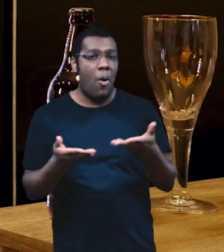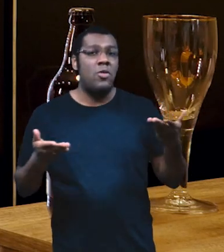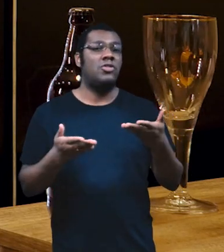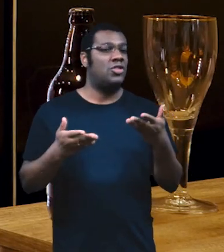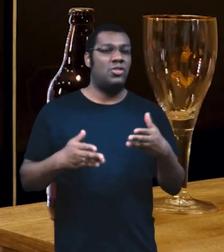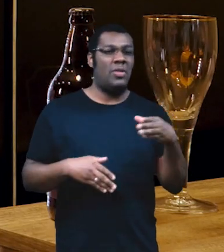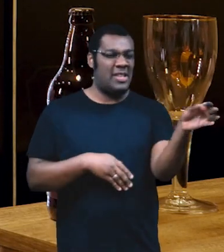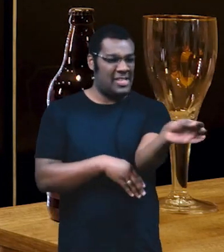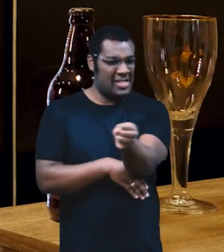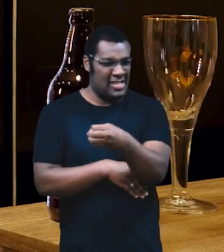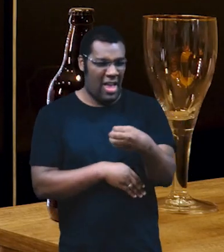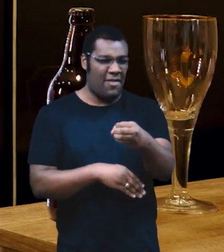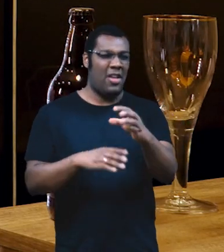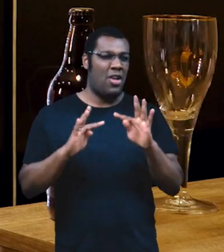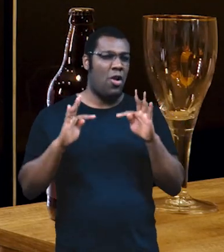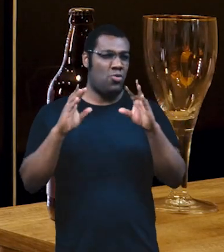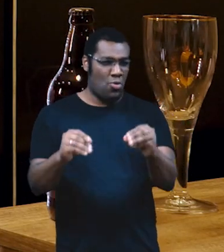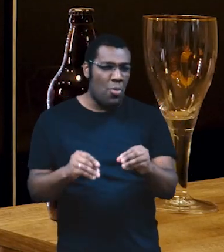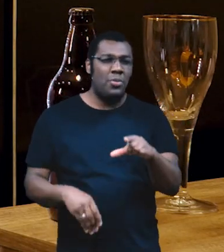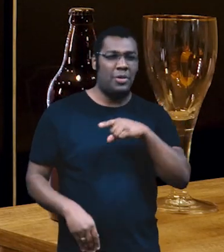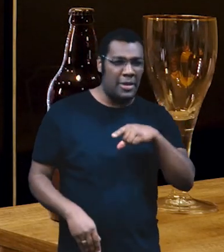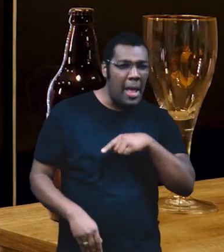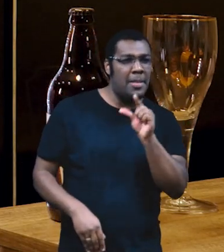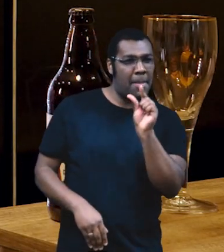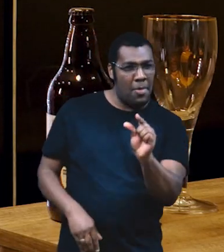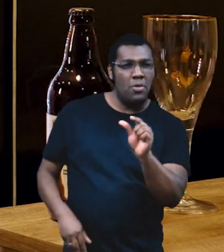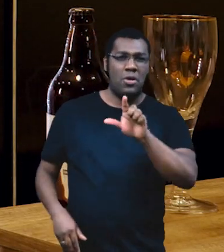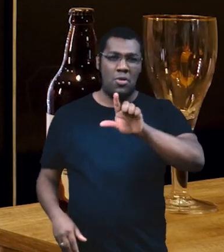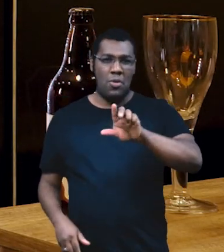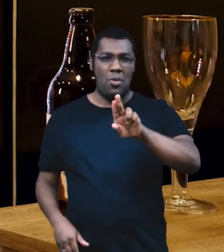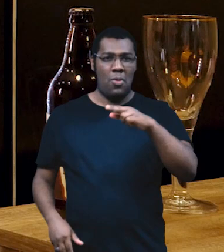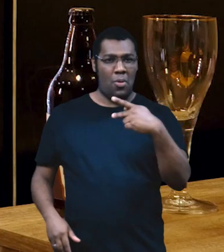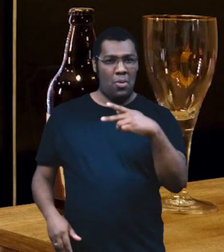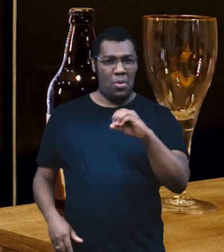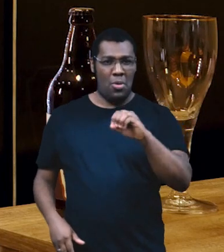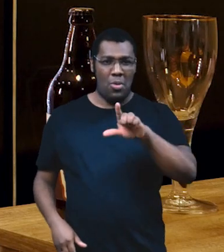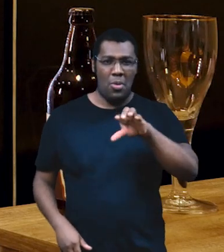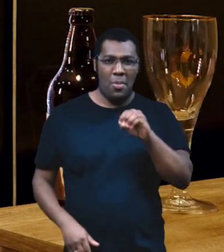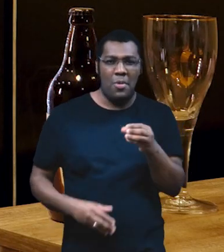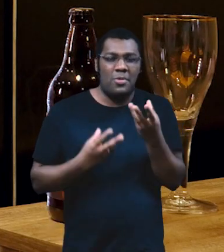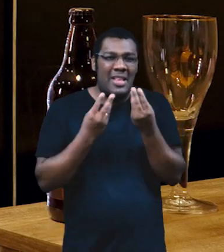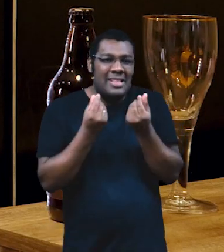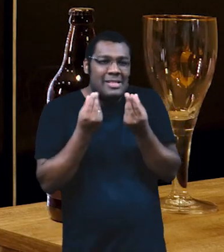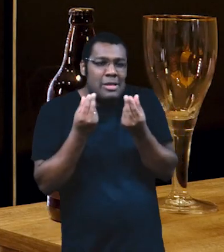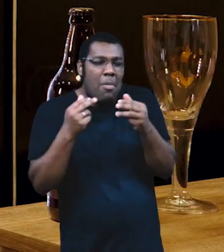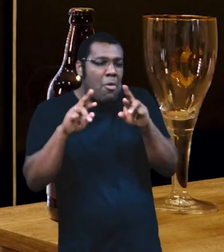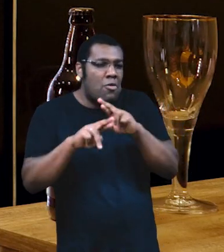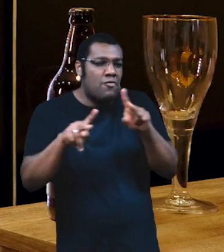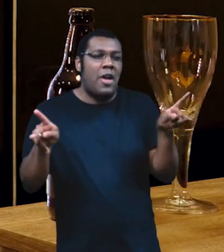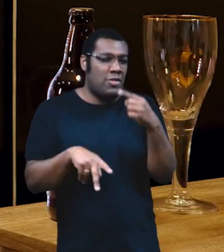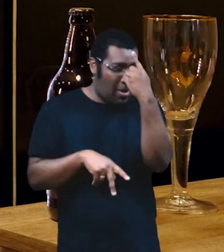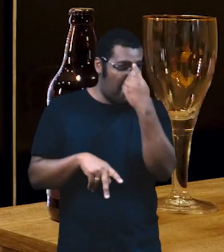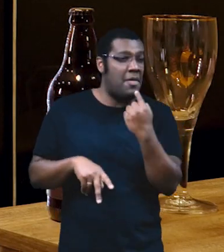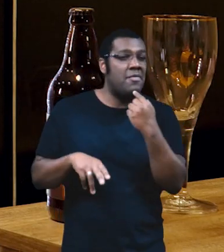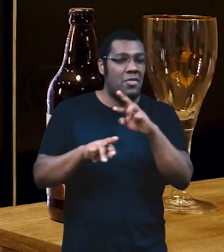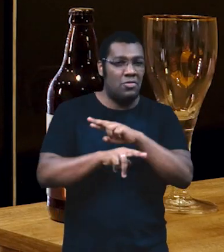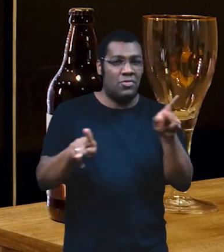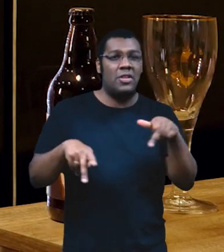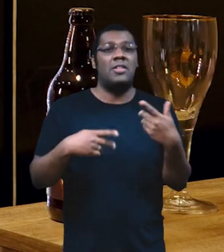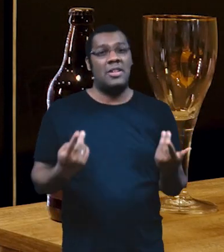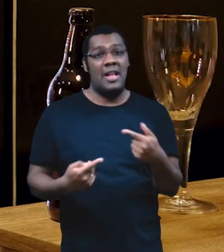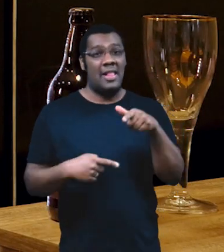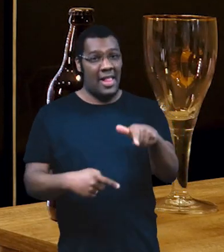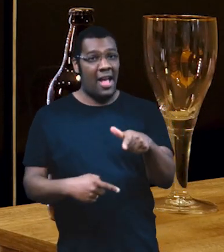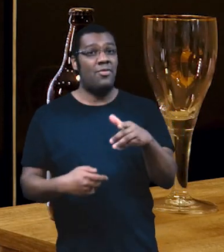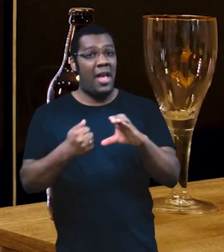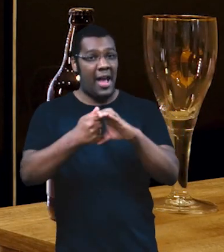Todas as cervejas têm, ainda que um pouco de lúpulo, para trazer um amargor e ele faz parte da diferenciação de estilo. Então ele é responsável por aromas e sabores